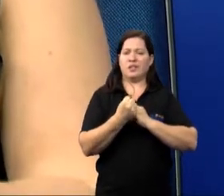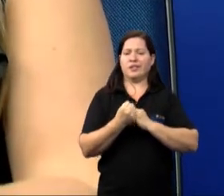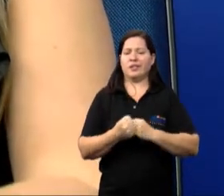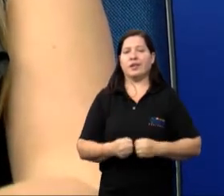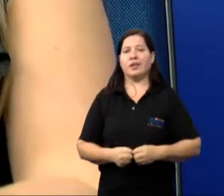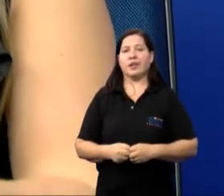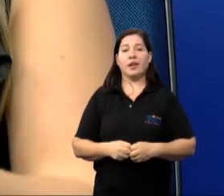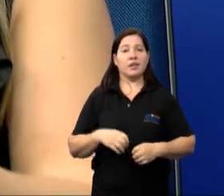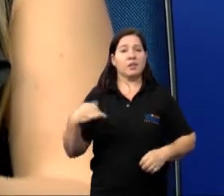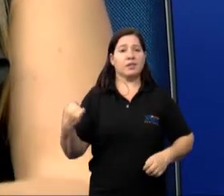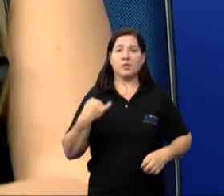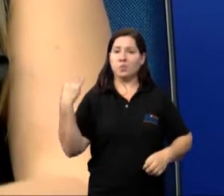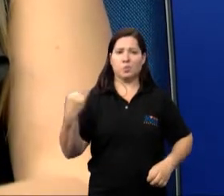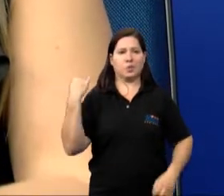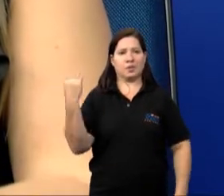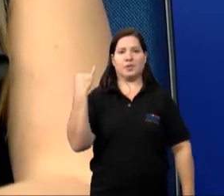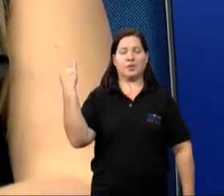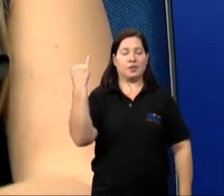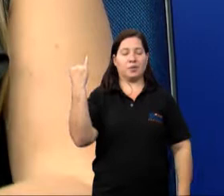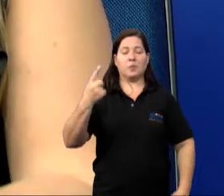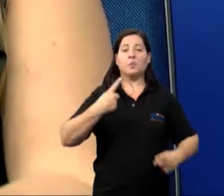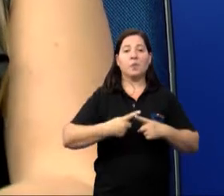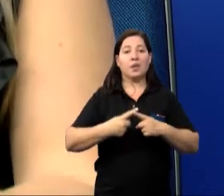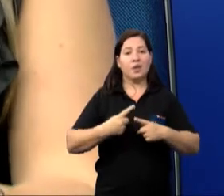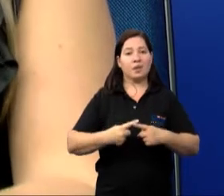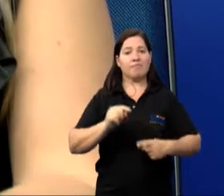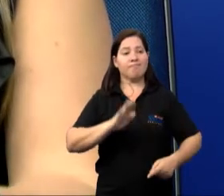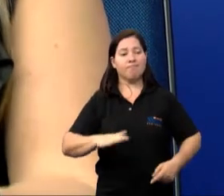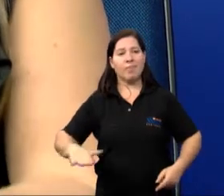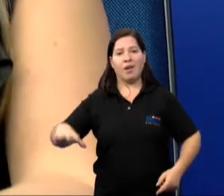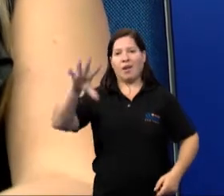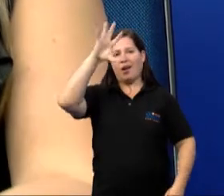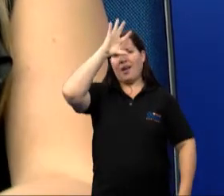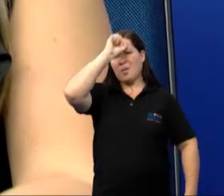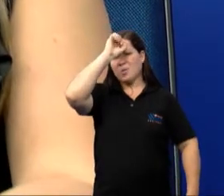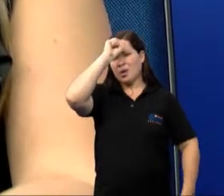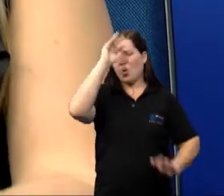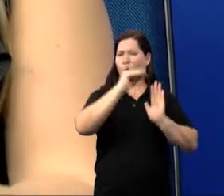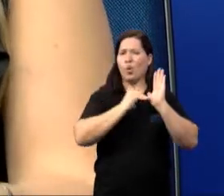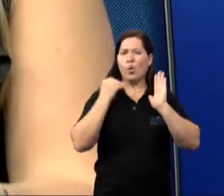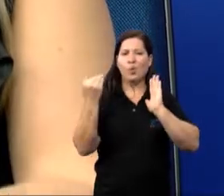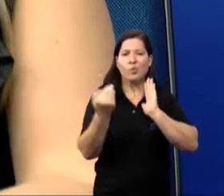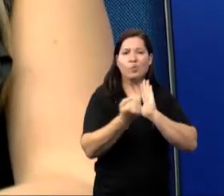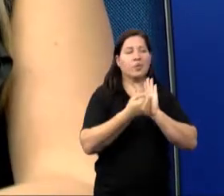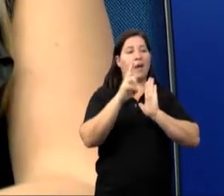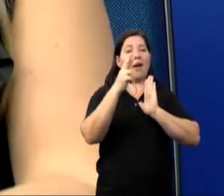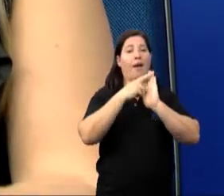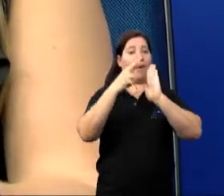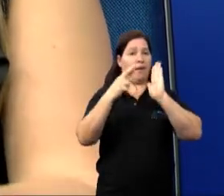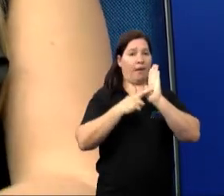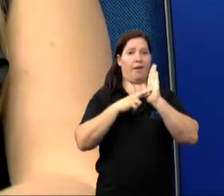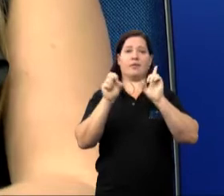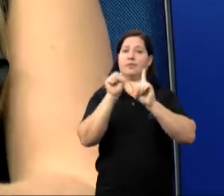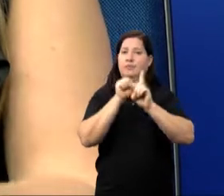é fundamental, porque ela está aprendendo todas as normas e regras de uma sociedade, né, dentro dessa reprodução social.